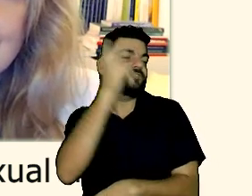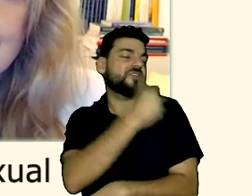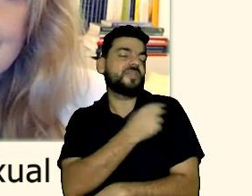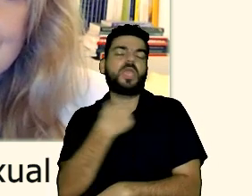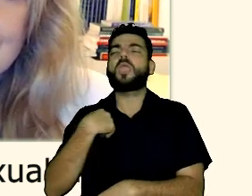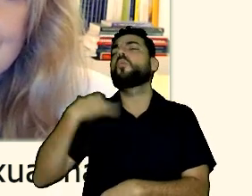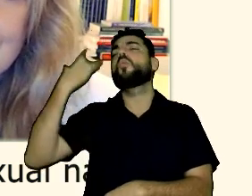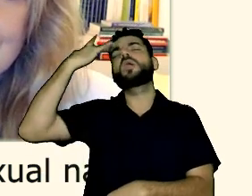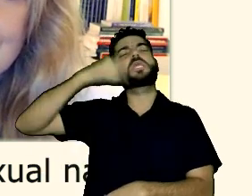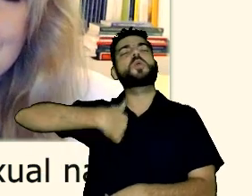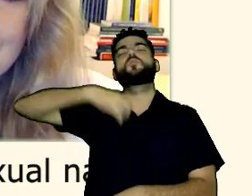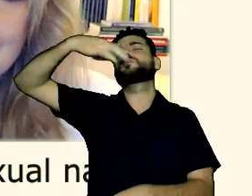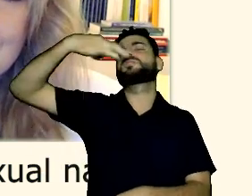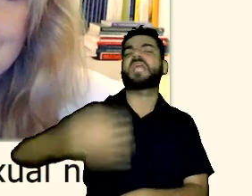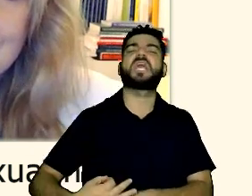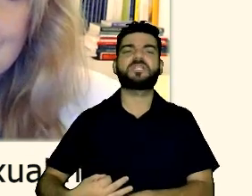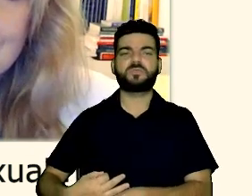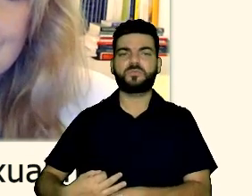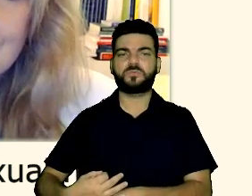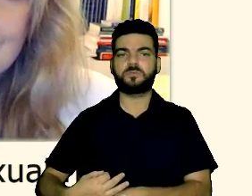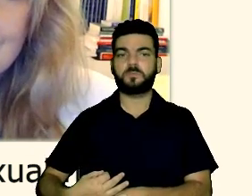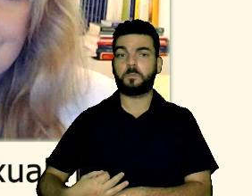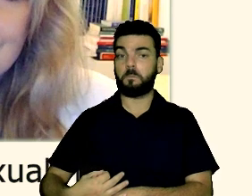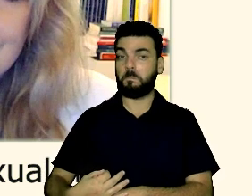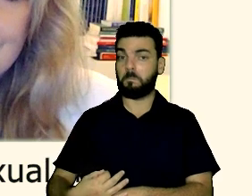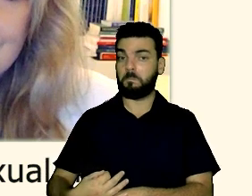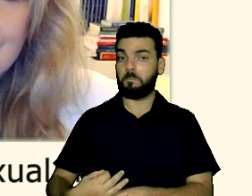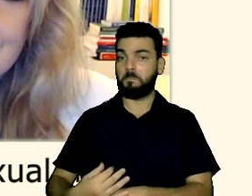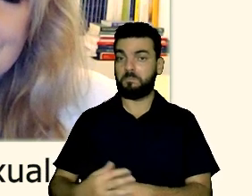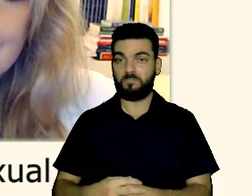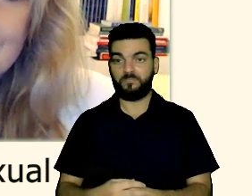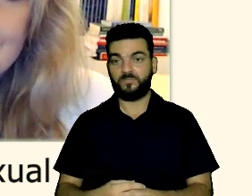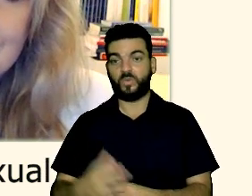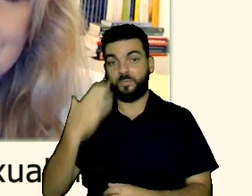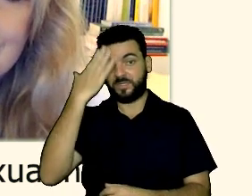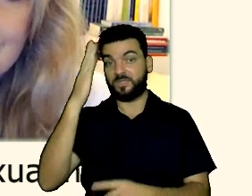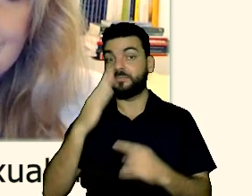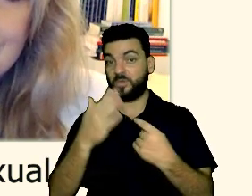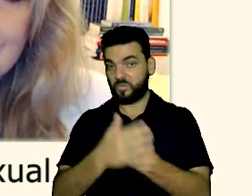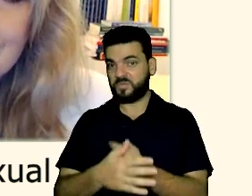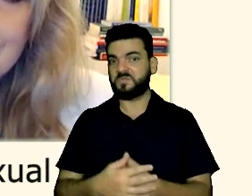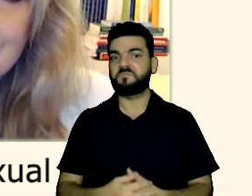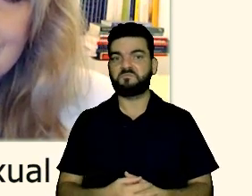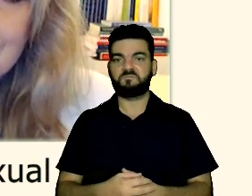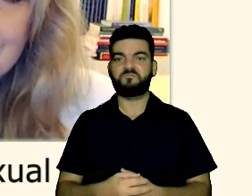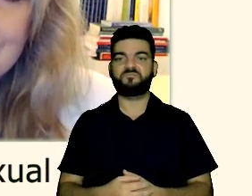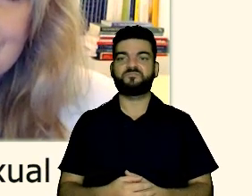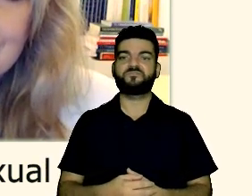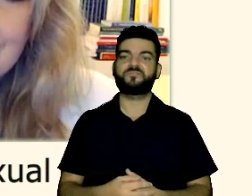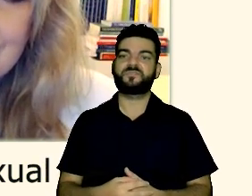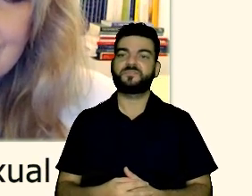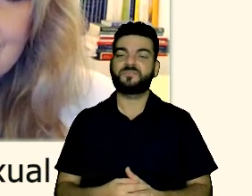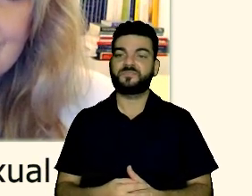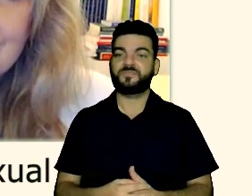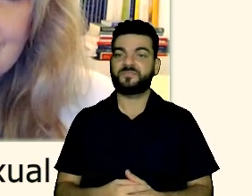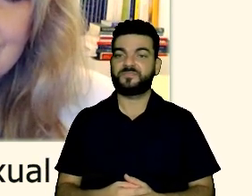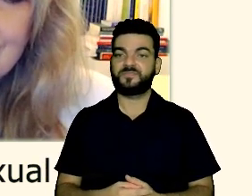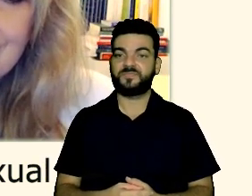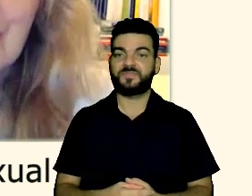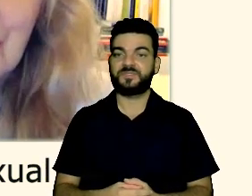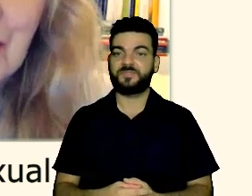uma resistência por parte dos líderes e gestores que acham que está tudo bem, que nada está